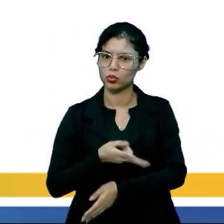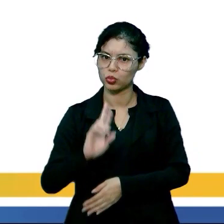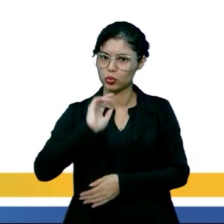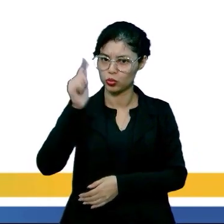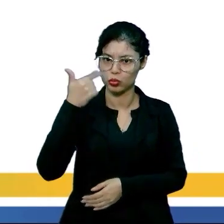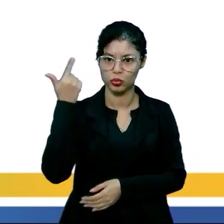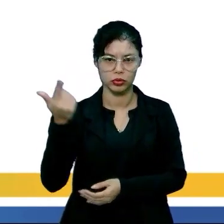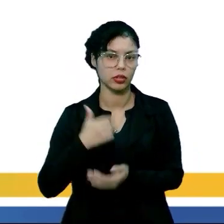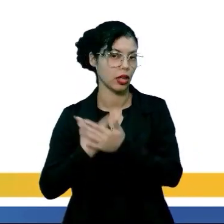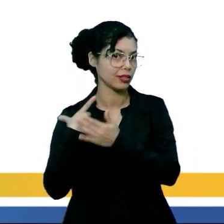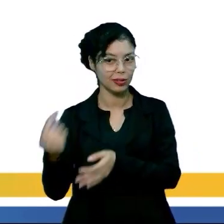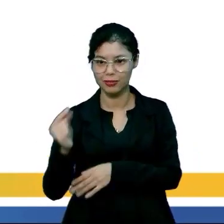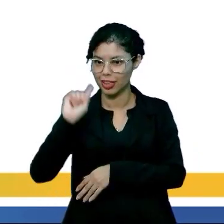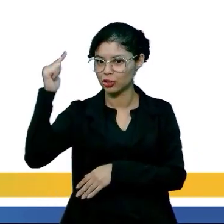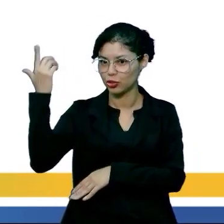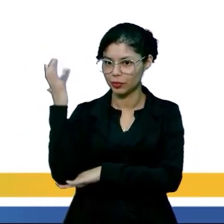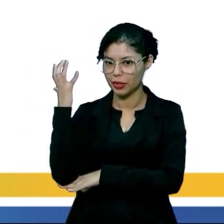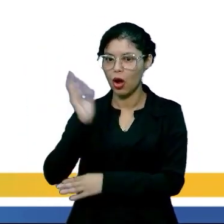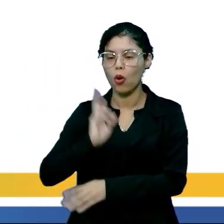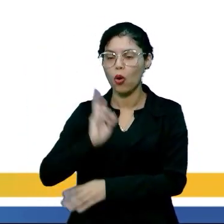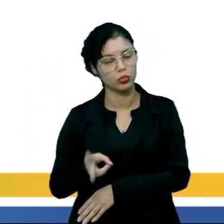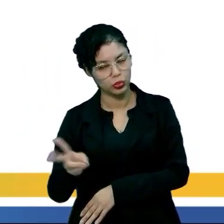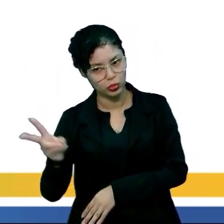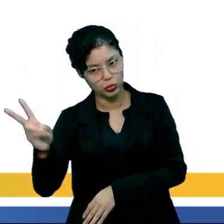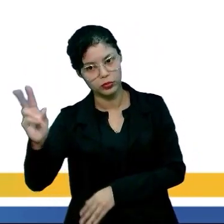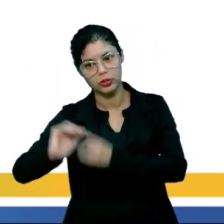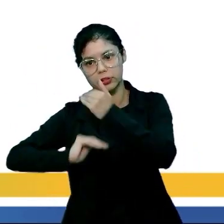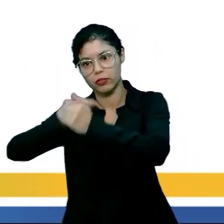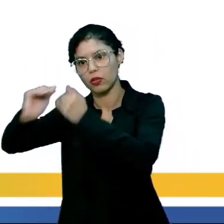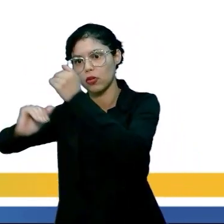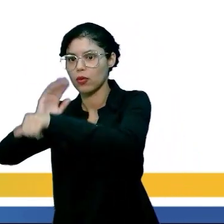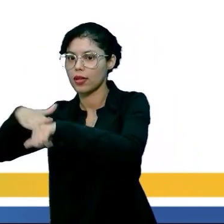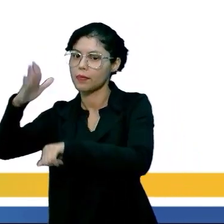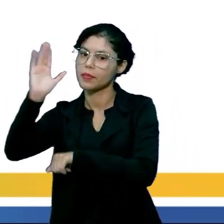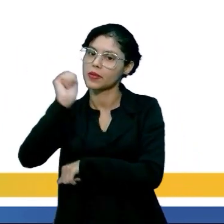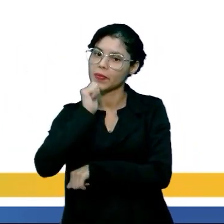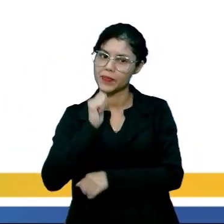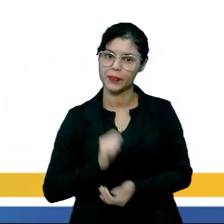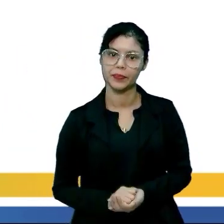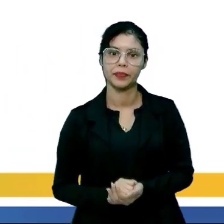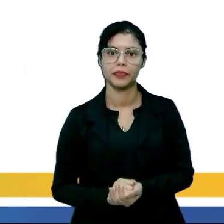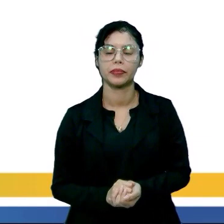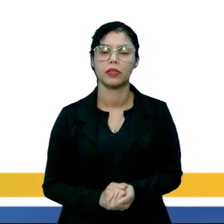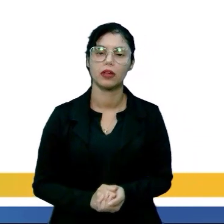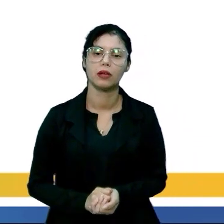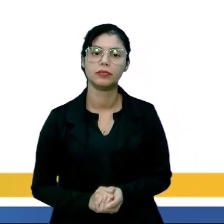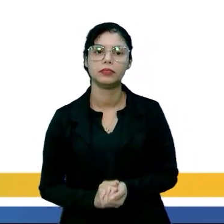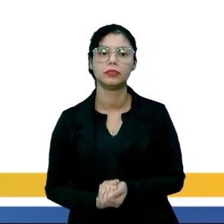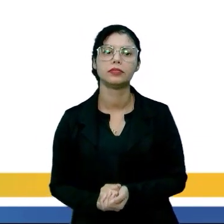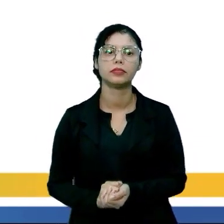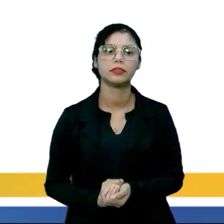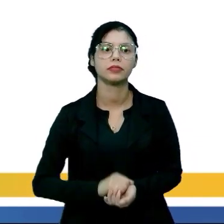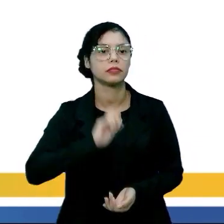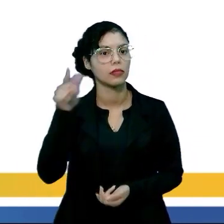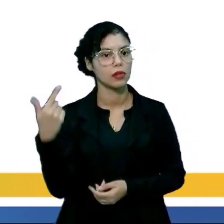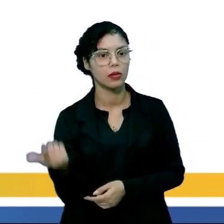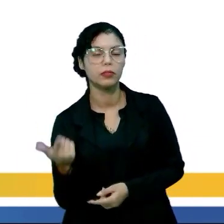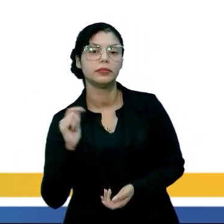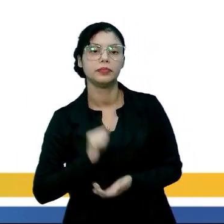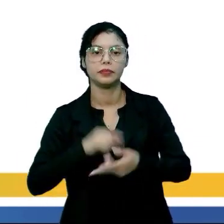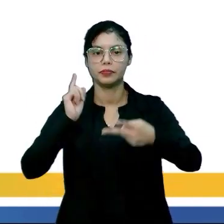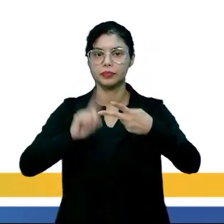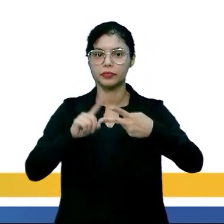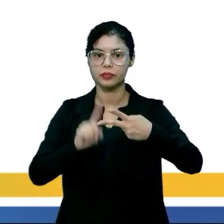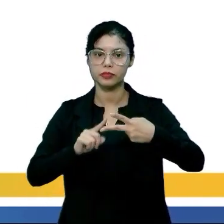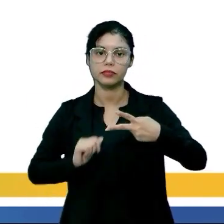nos outros, ela não sai, tá? Então, se aparecer uma característica aqui, ela se mantém. Então, depois das